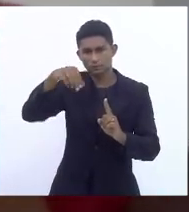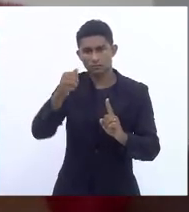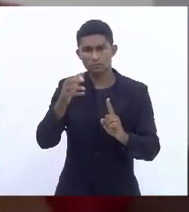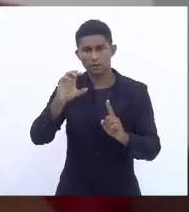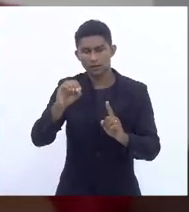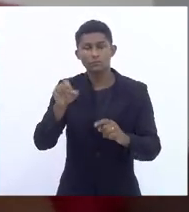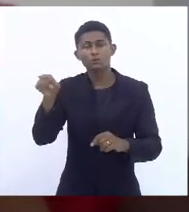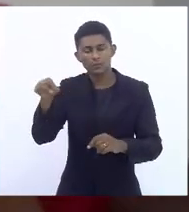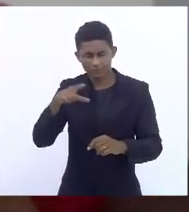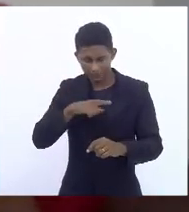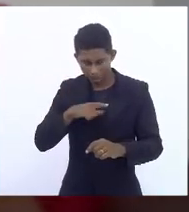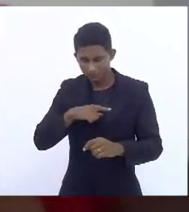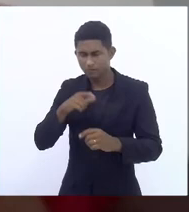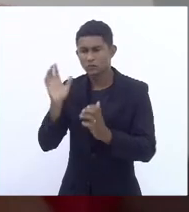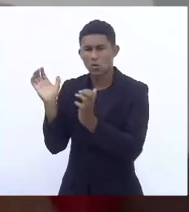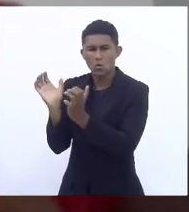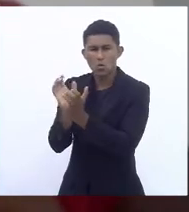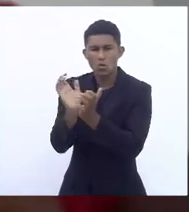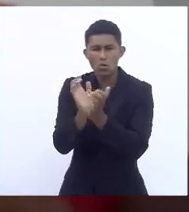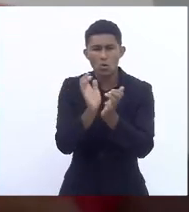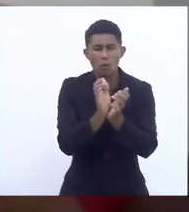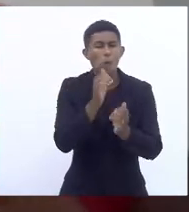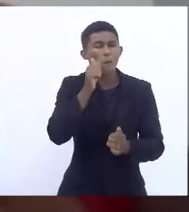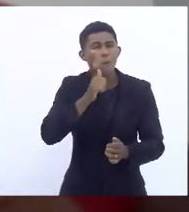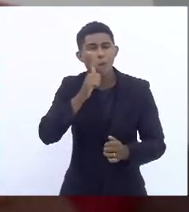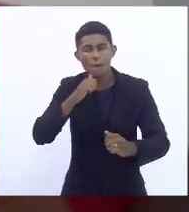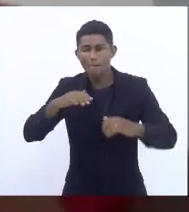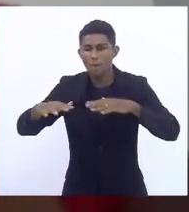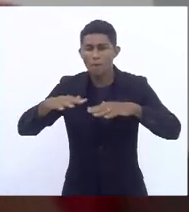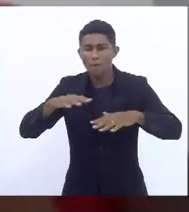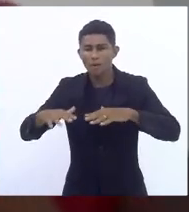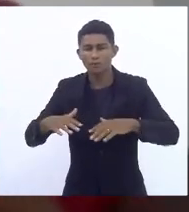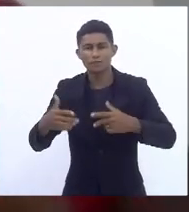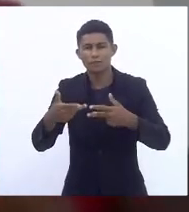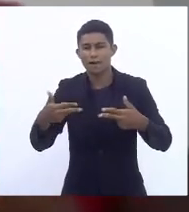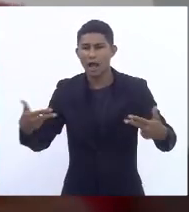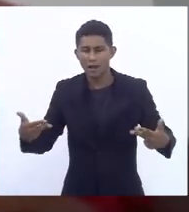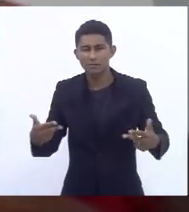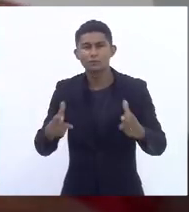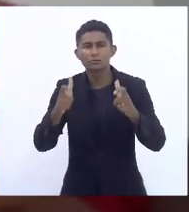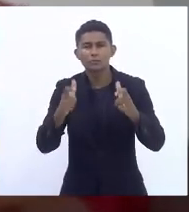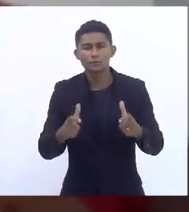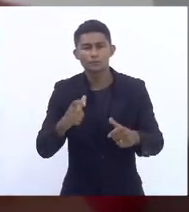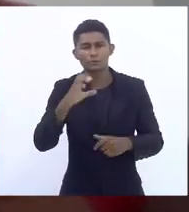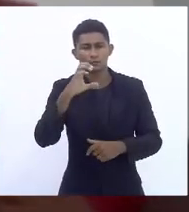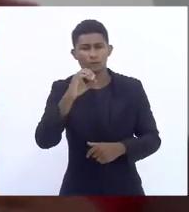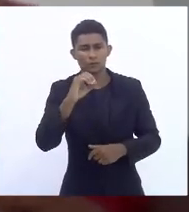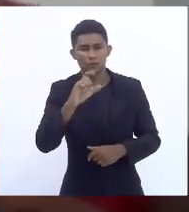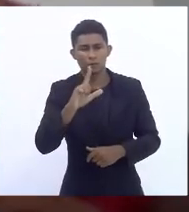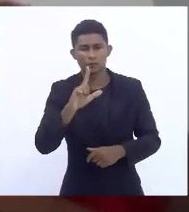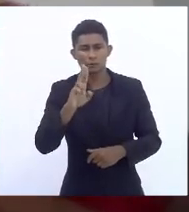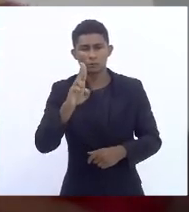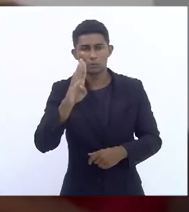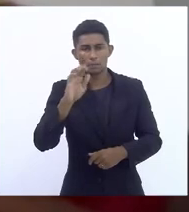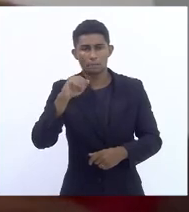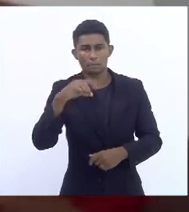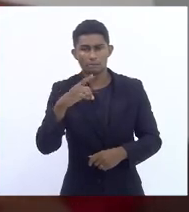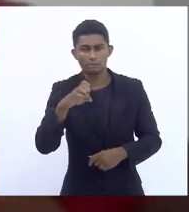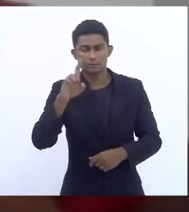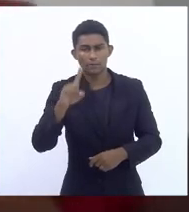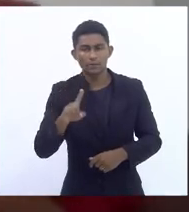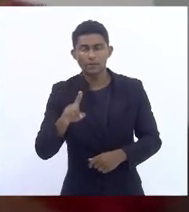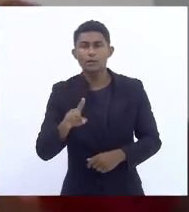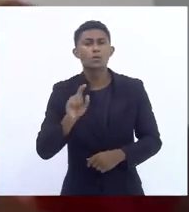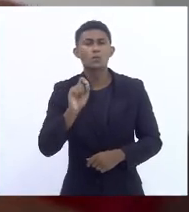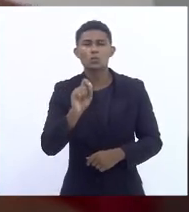coletivos de gestantes, movimento de mulheres, ali no Columbandê, falando, né, e denunciando o abandono